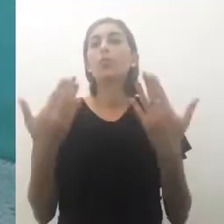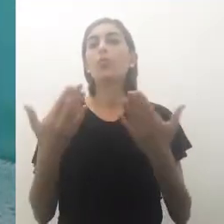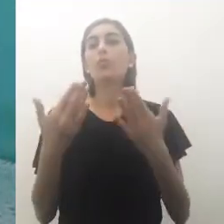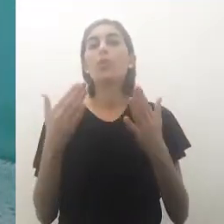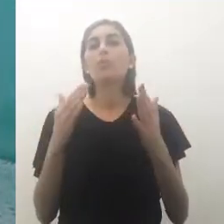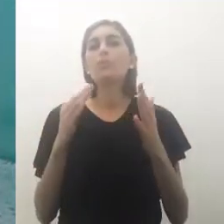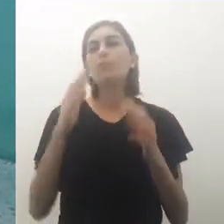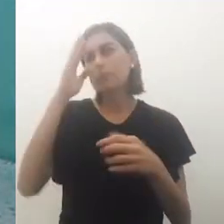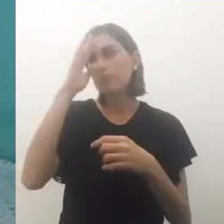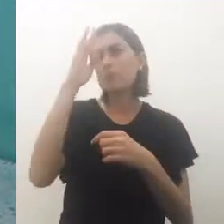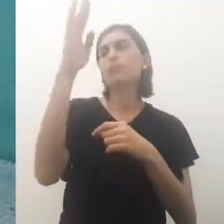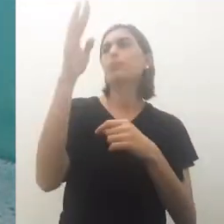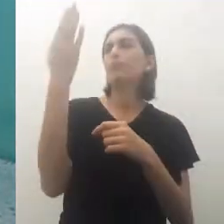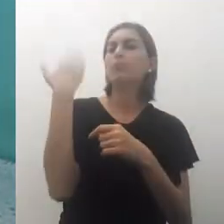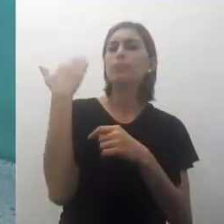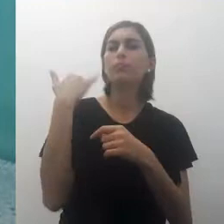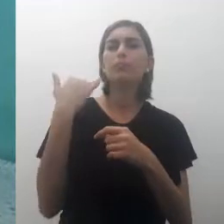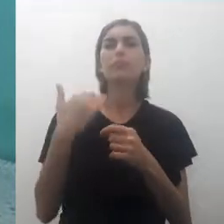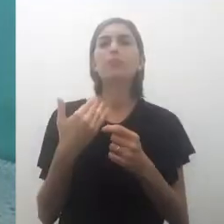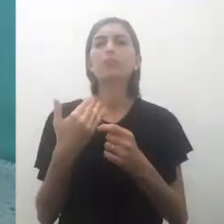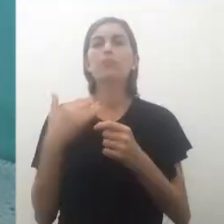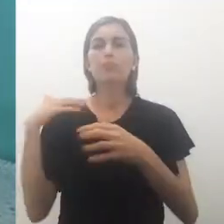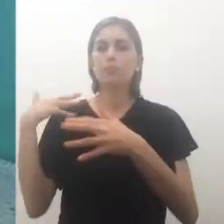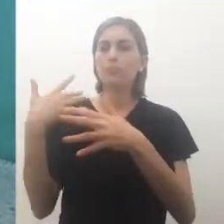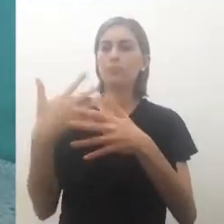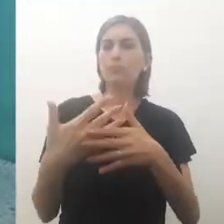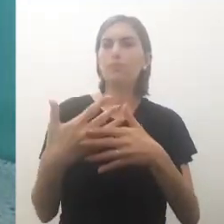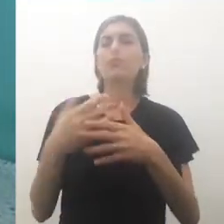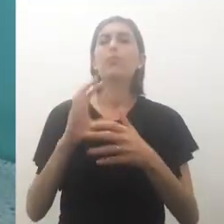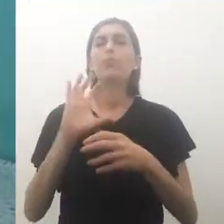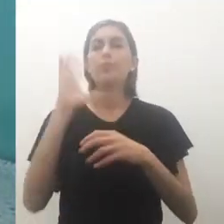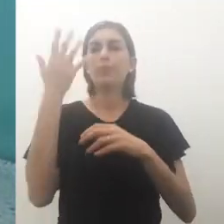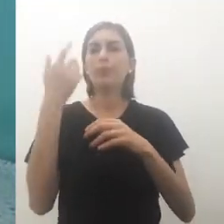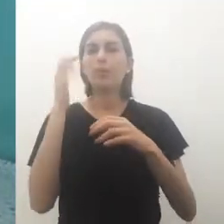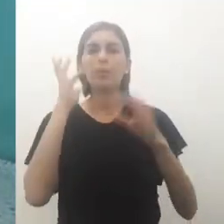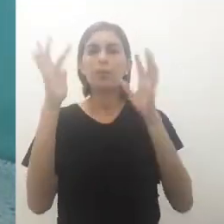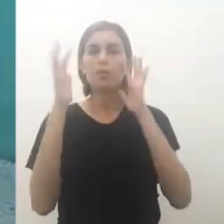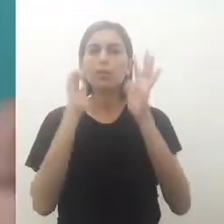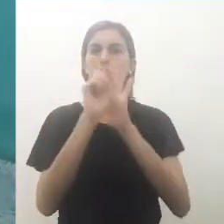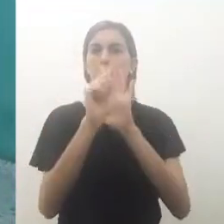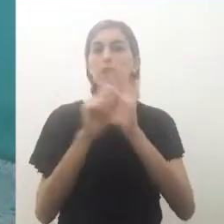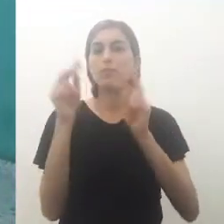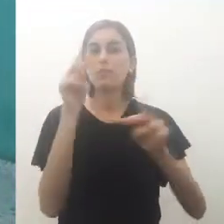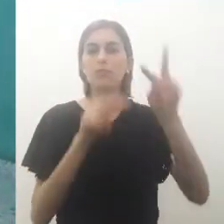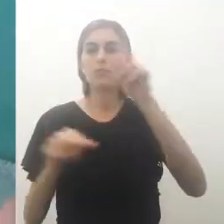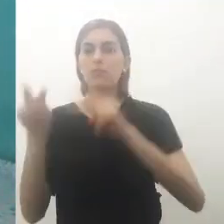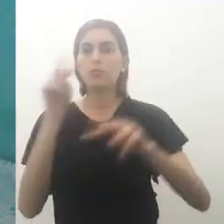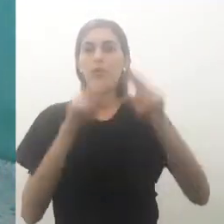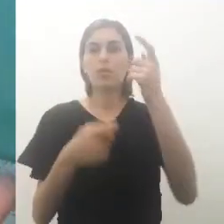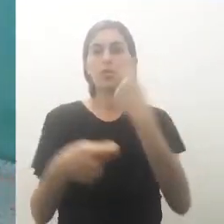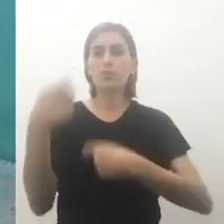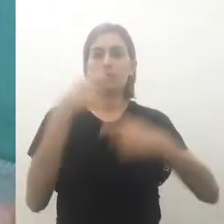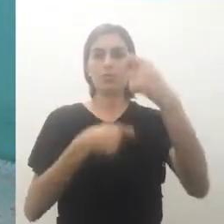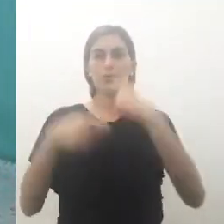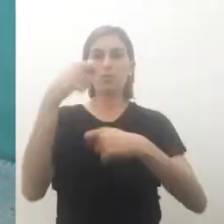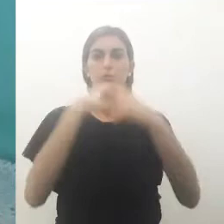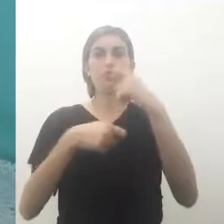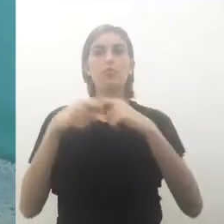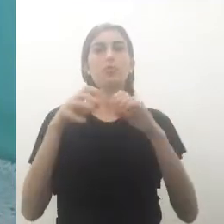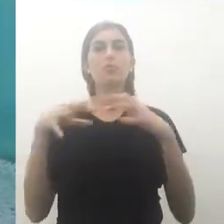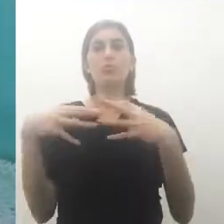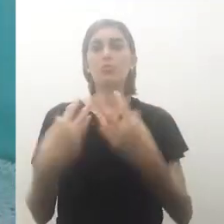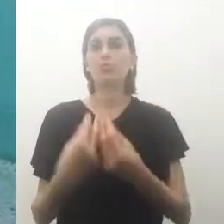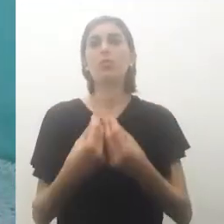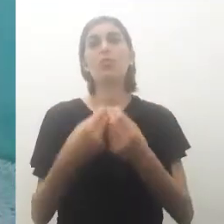ponto central, né, o pontapé para cada um desses pensadores terem essa visão da administração num todo e